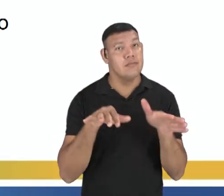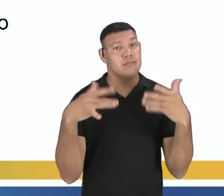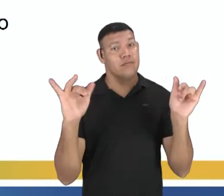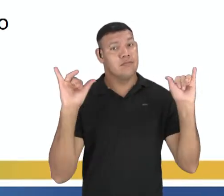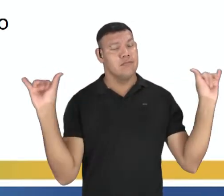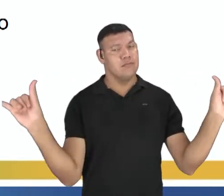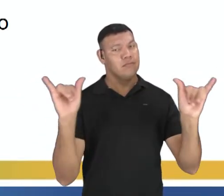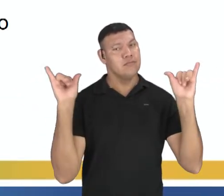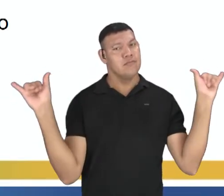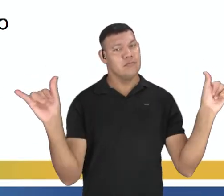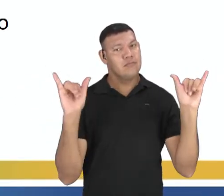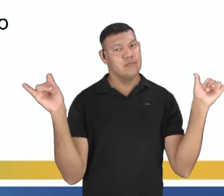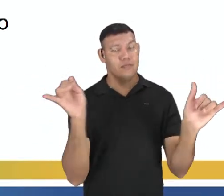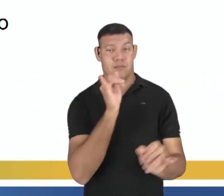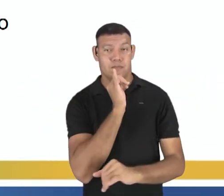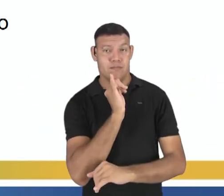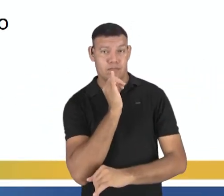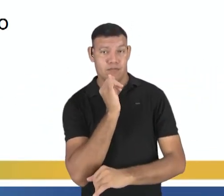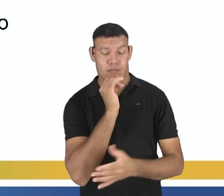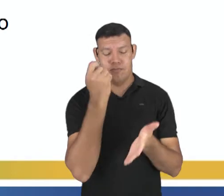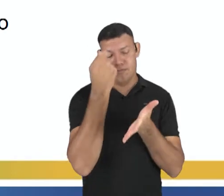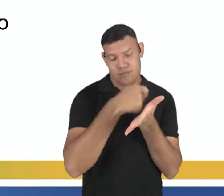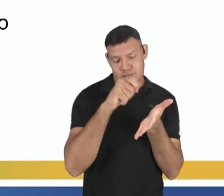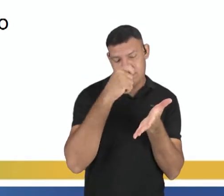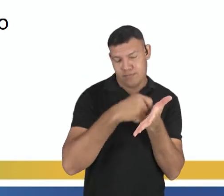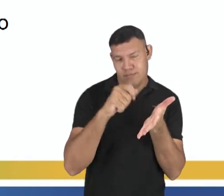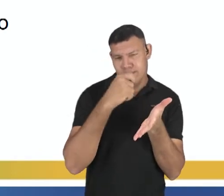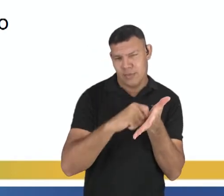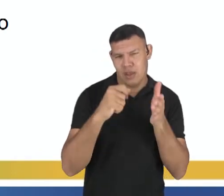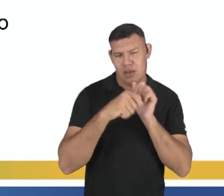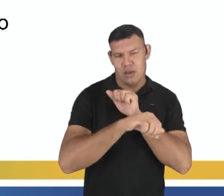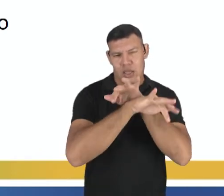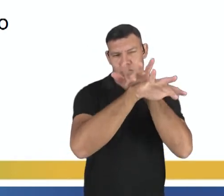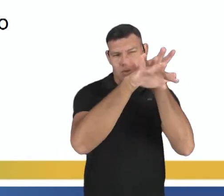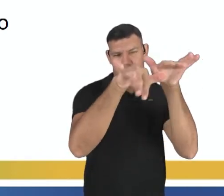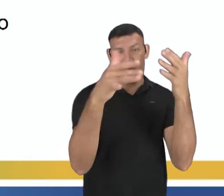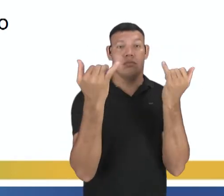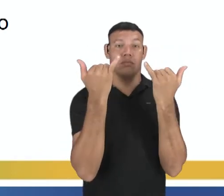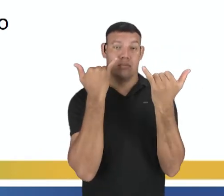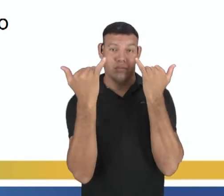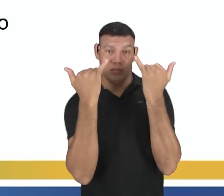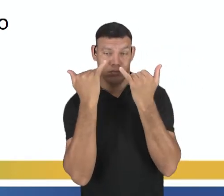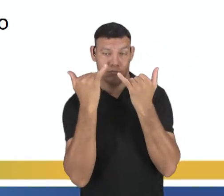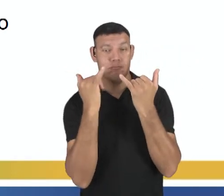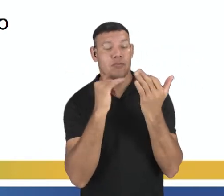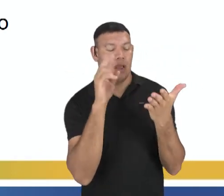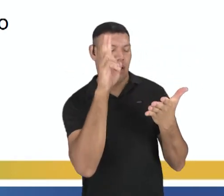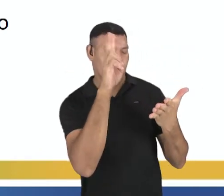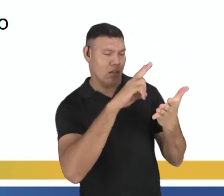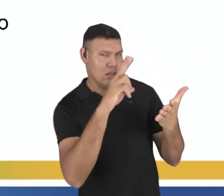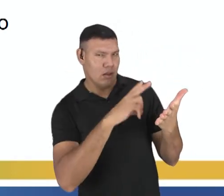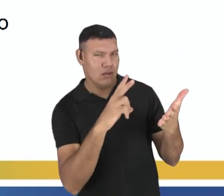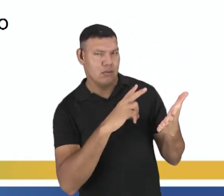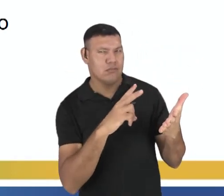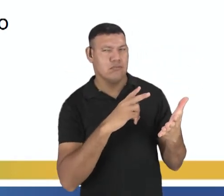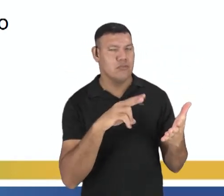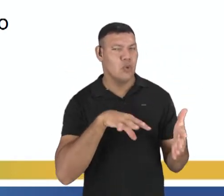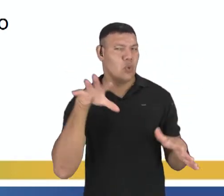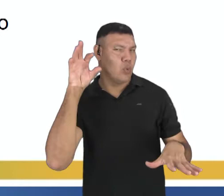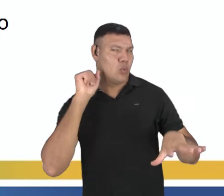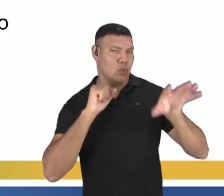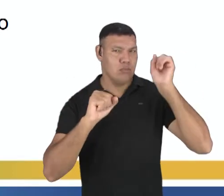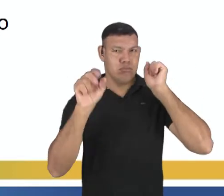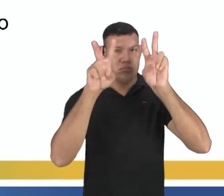das notícias, por exemplo, o escritor está encarregado de transmitir a informação para os receptores, leitores da